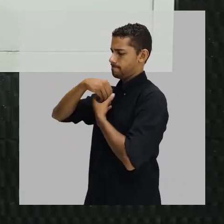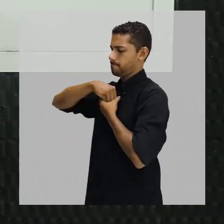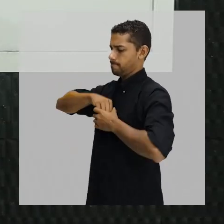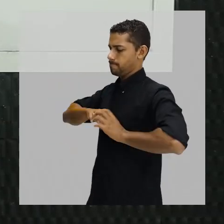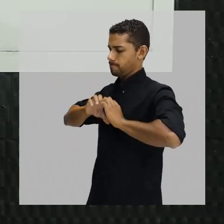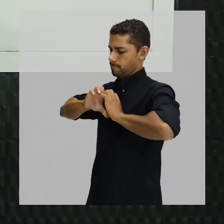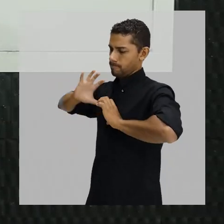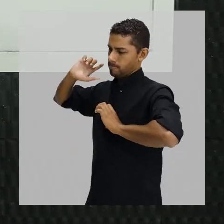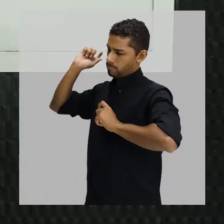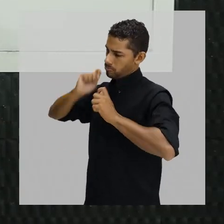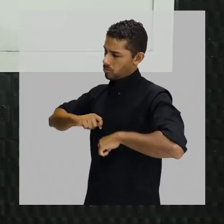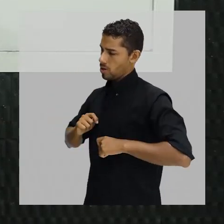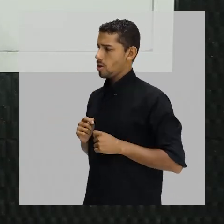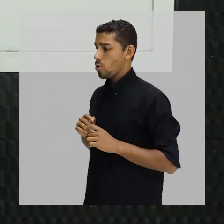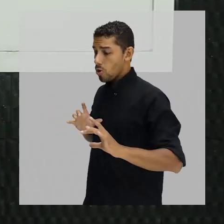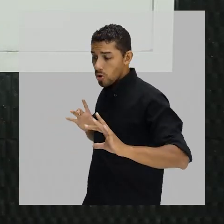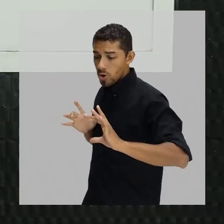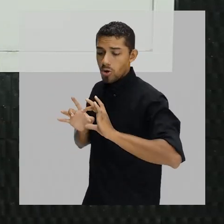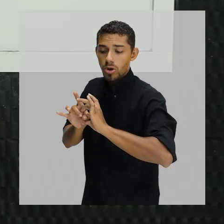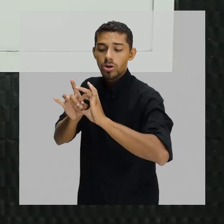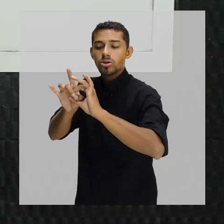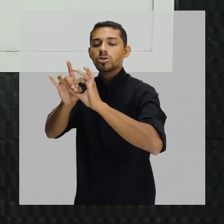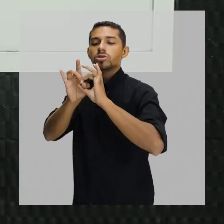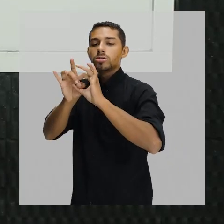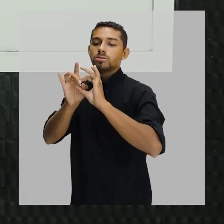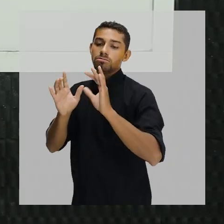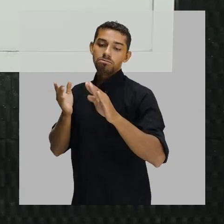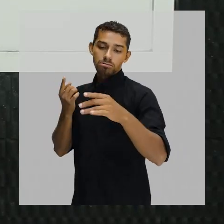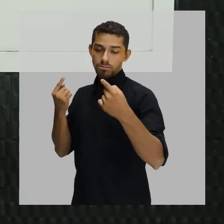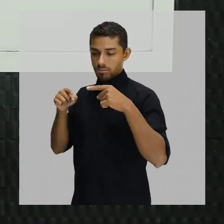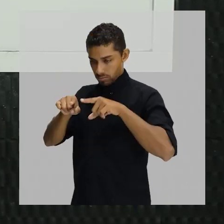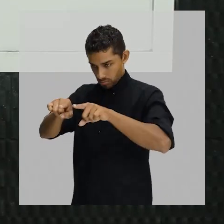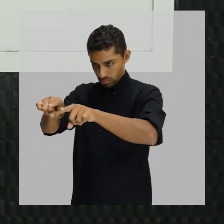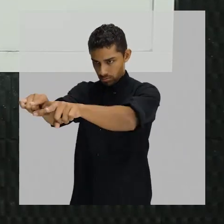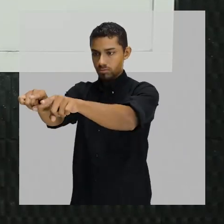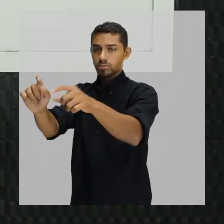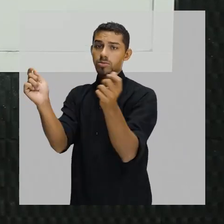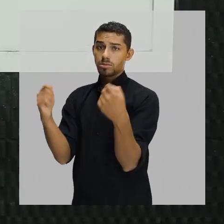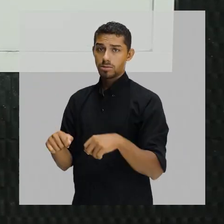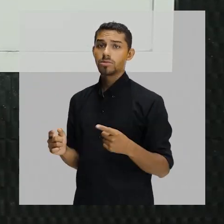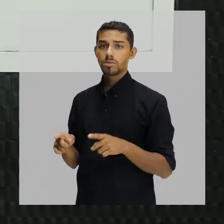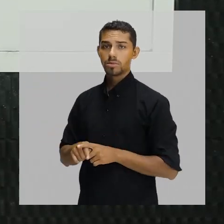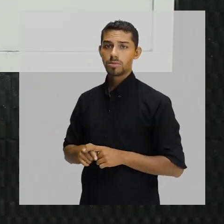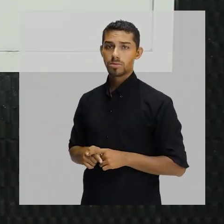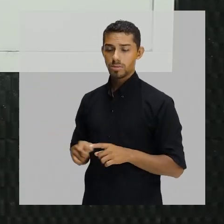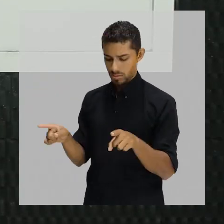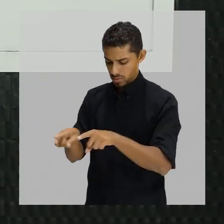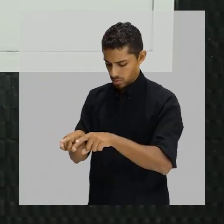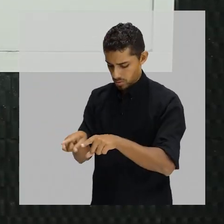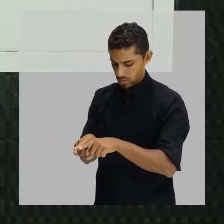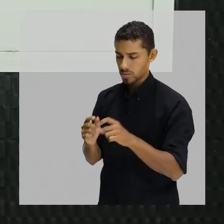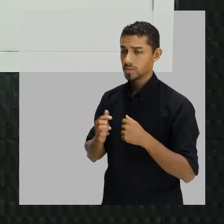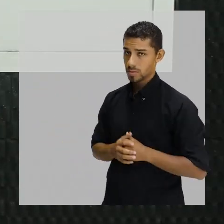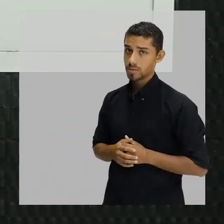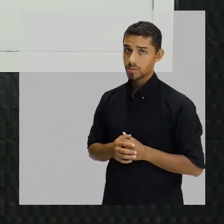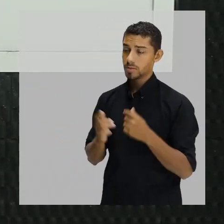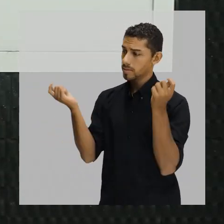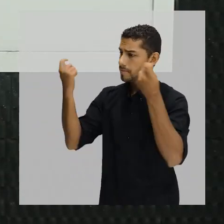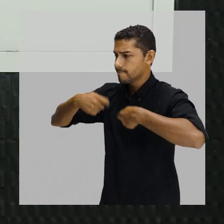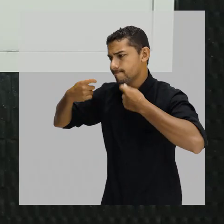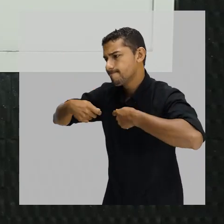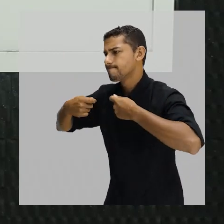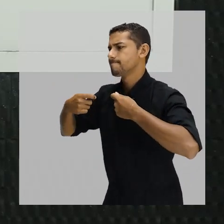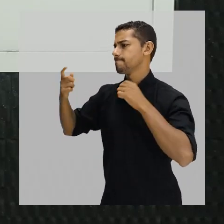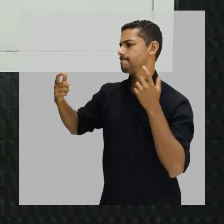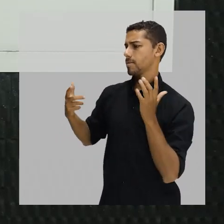se irmanar, ok? E entrar em sintonia. Então você precisa deste aparato também, que é